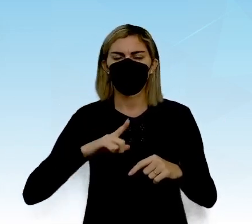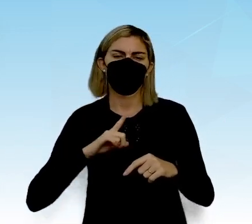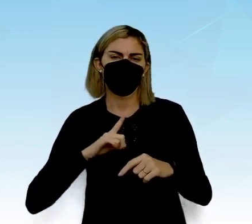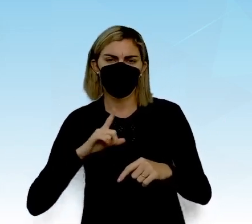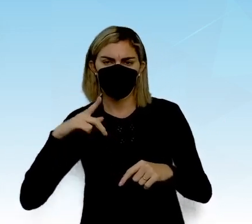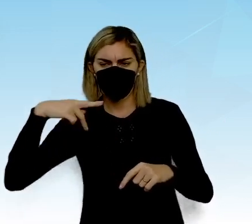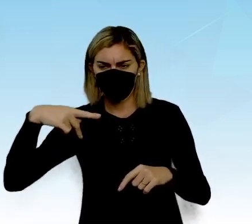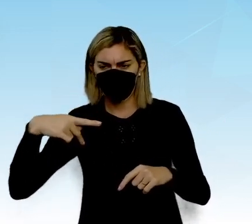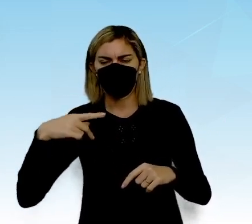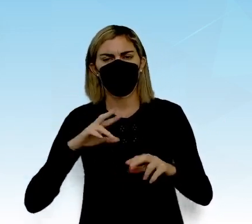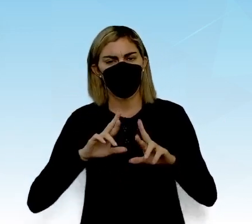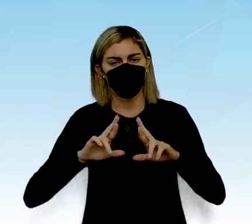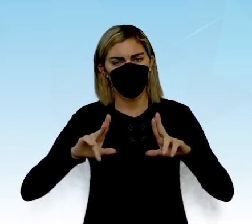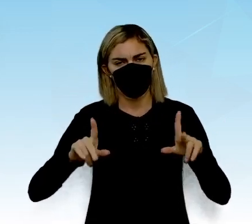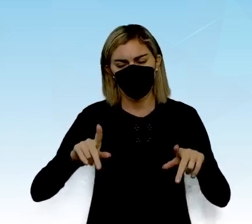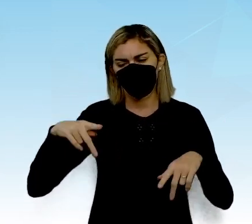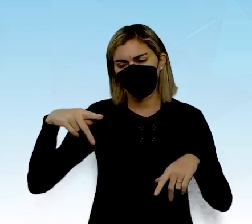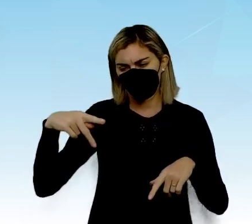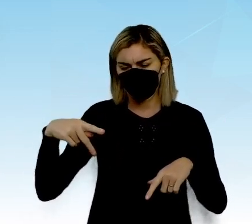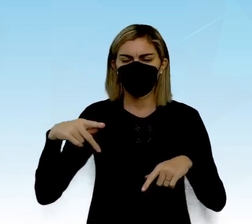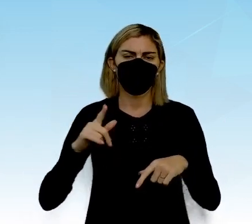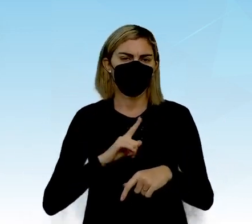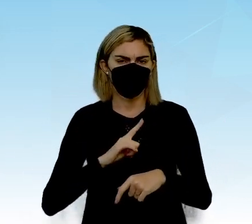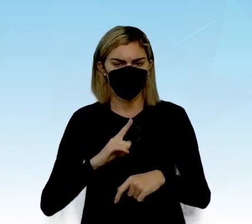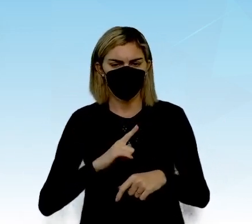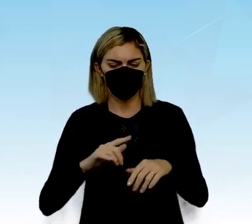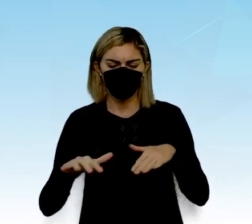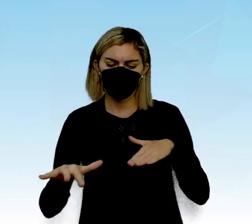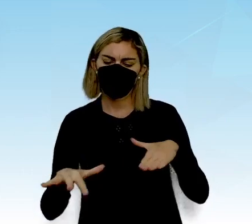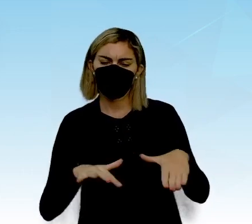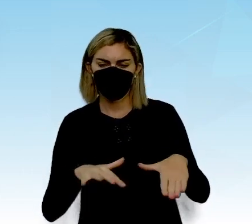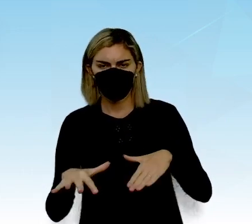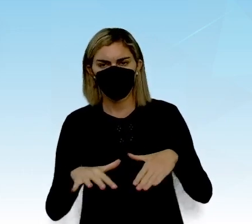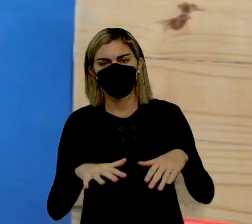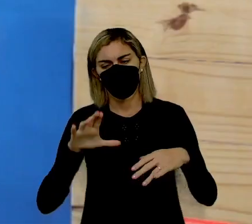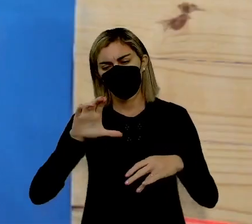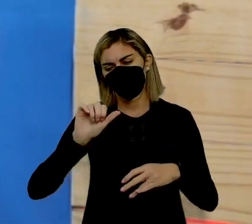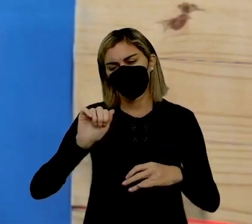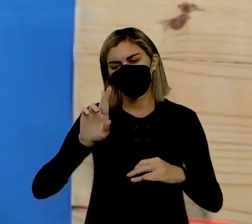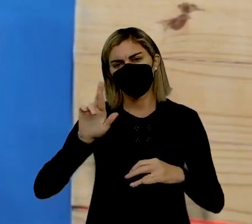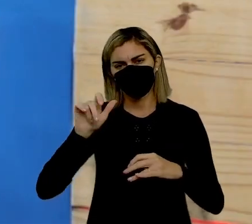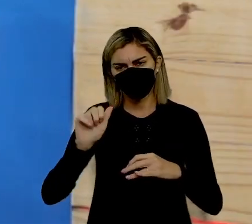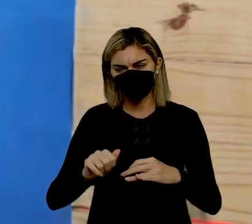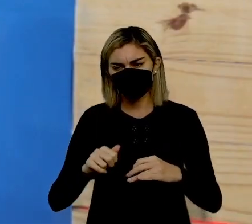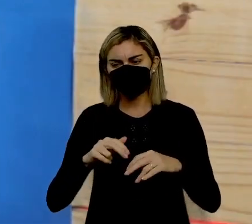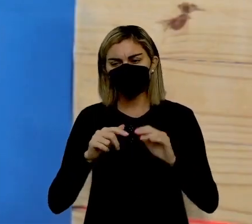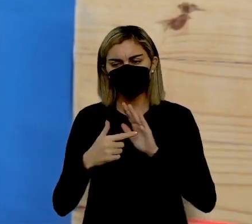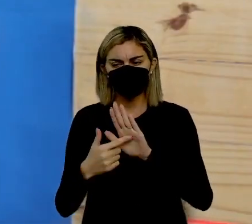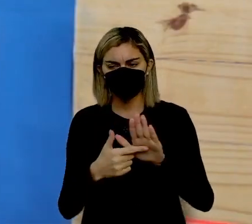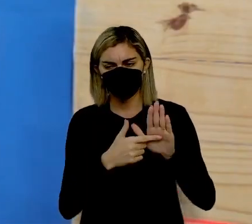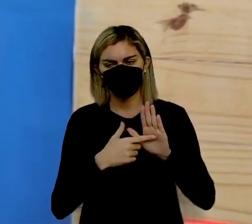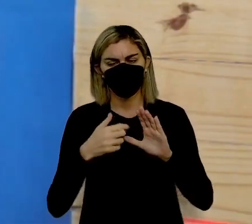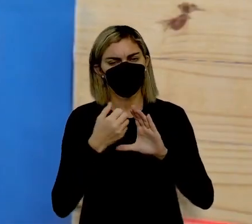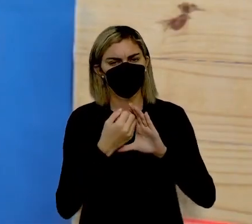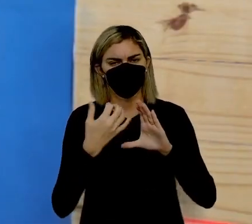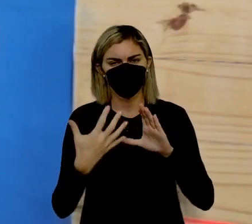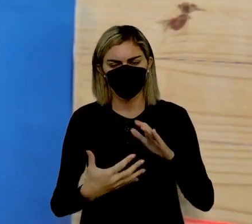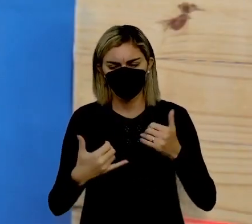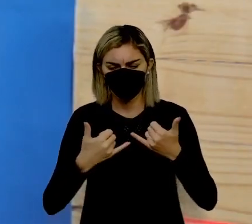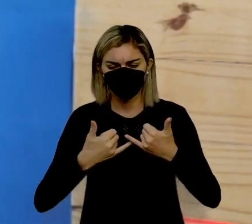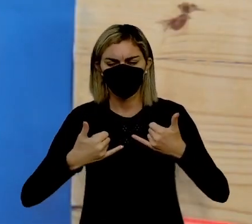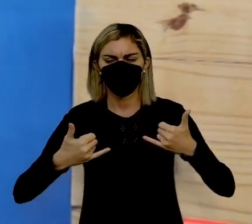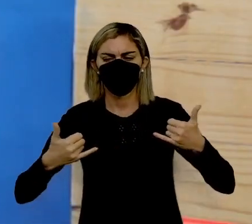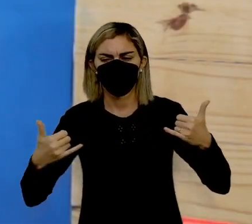tiver diferença de potencial, há movimentação das cargas. Isso é o que caracteriza a corrente